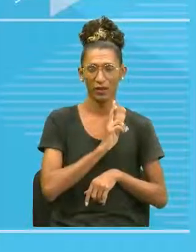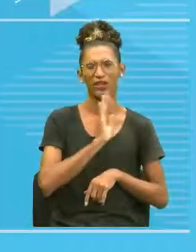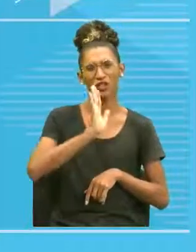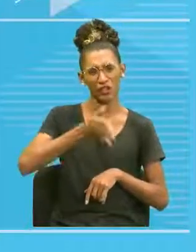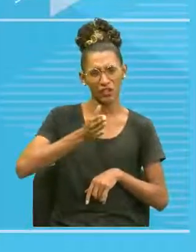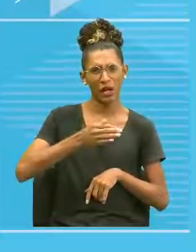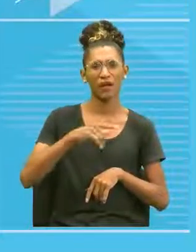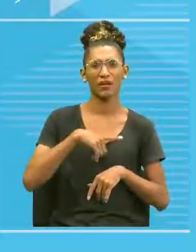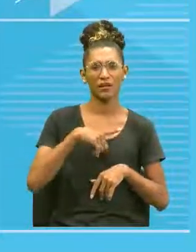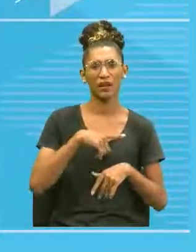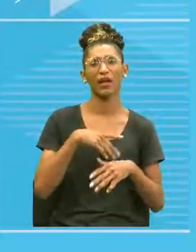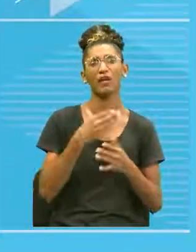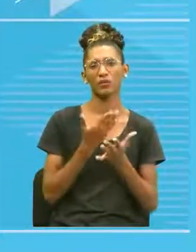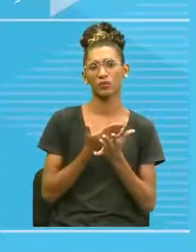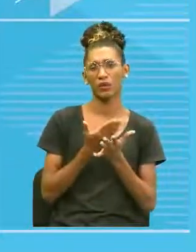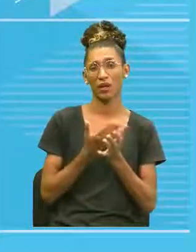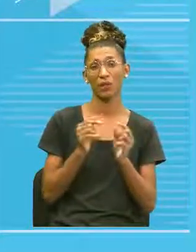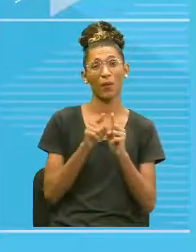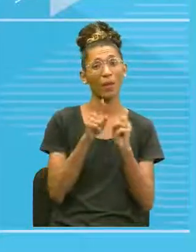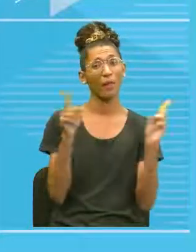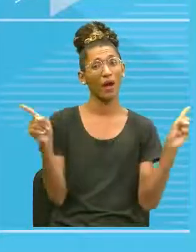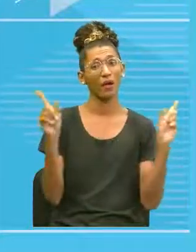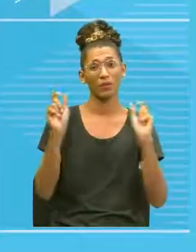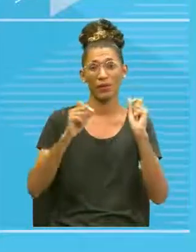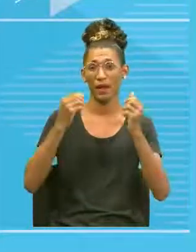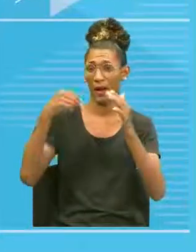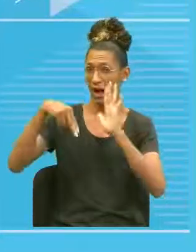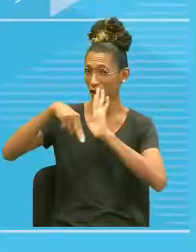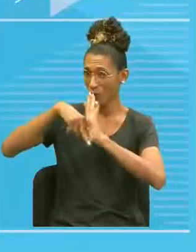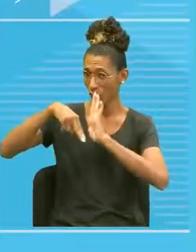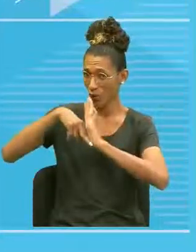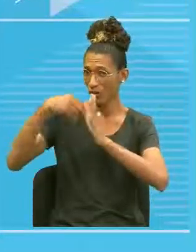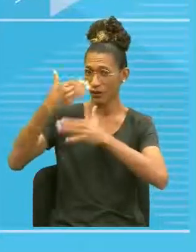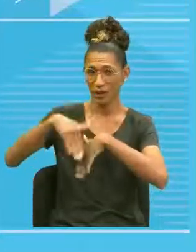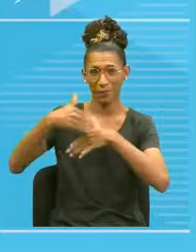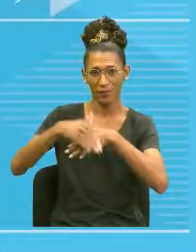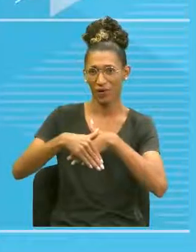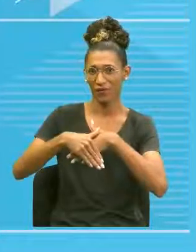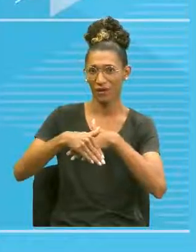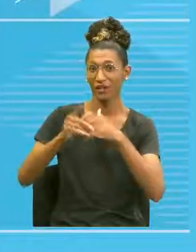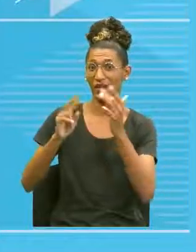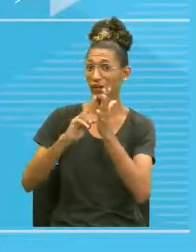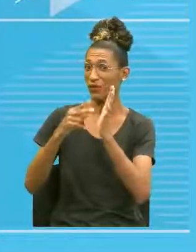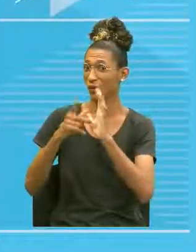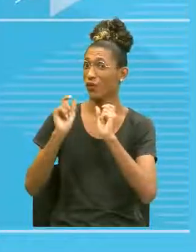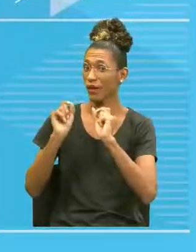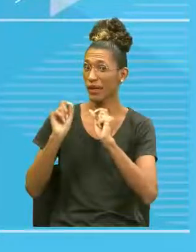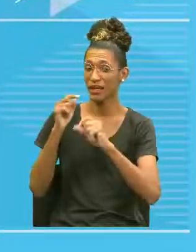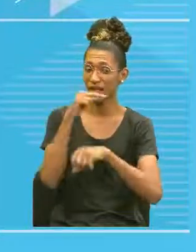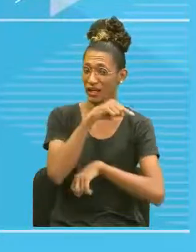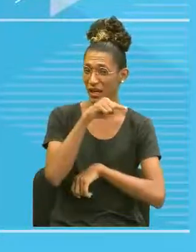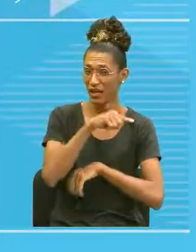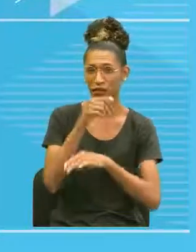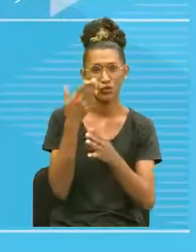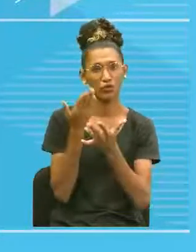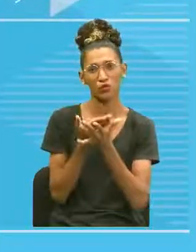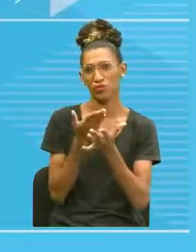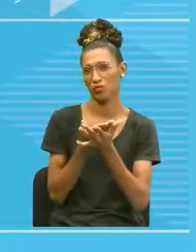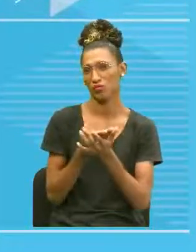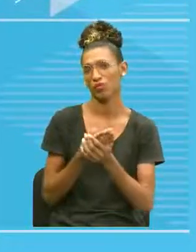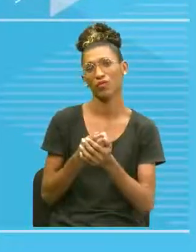isso porém as notas mostraram que eles não tinham estudado